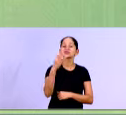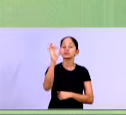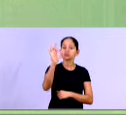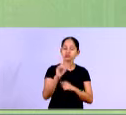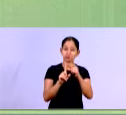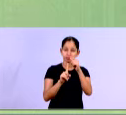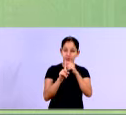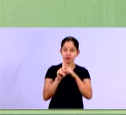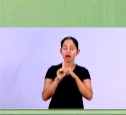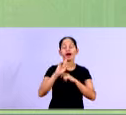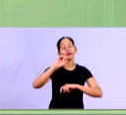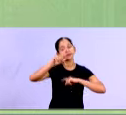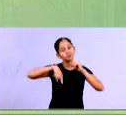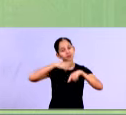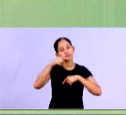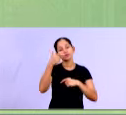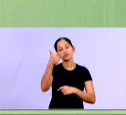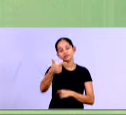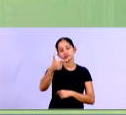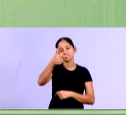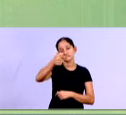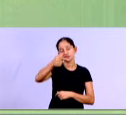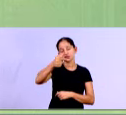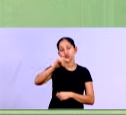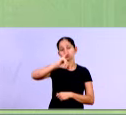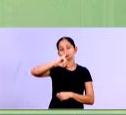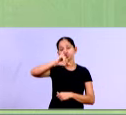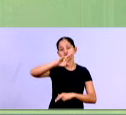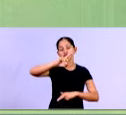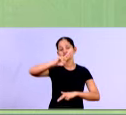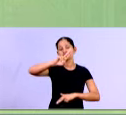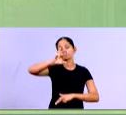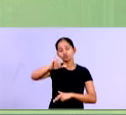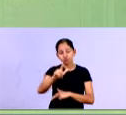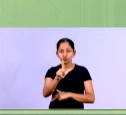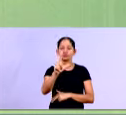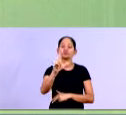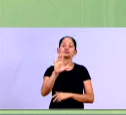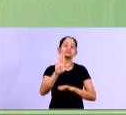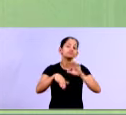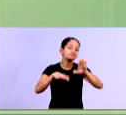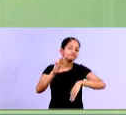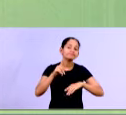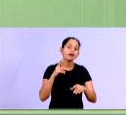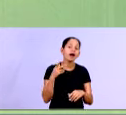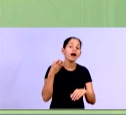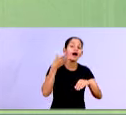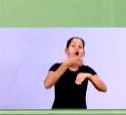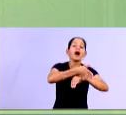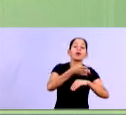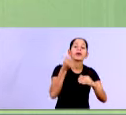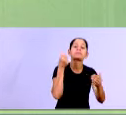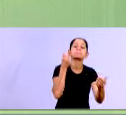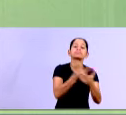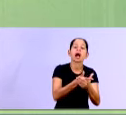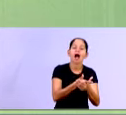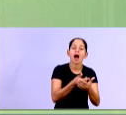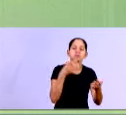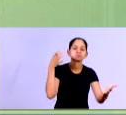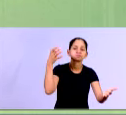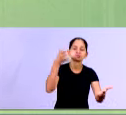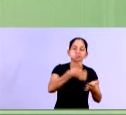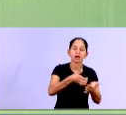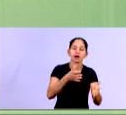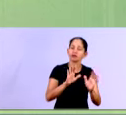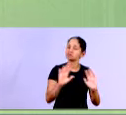dia 27 de julho do mesmo ano você procurou o credor para quitar a